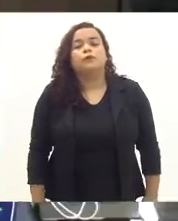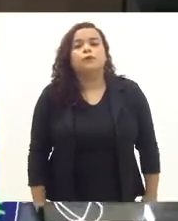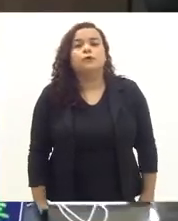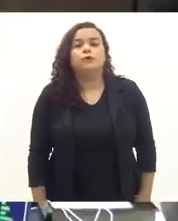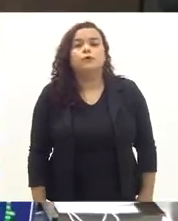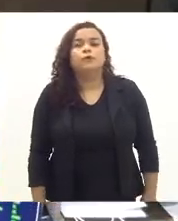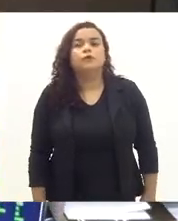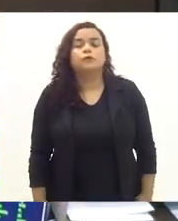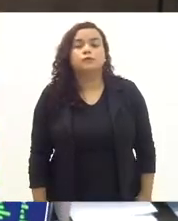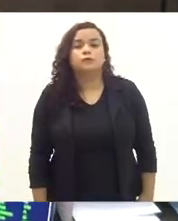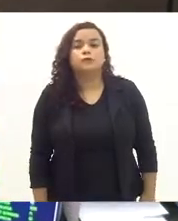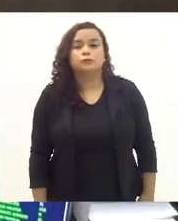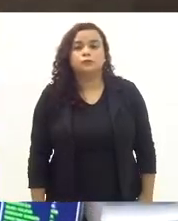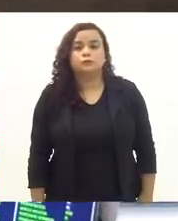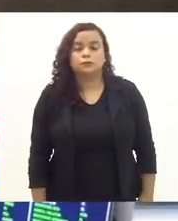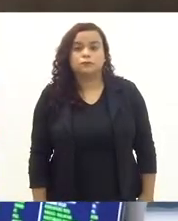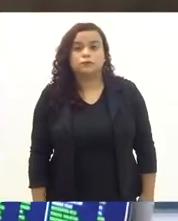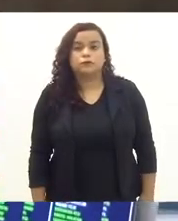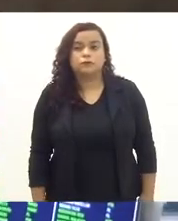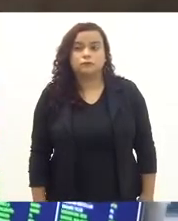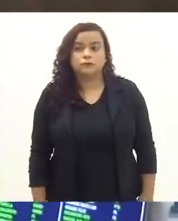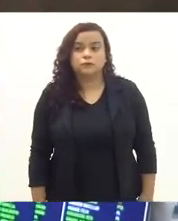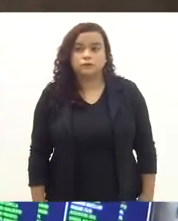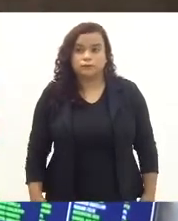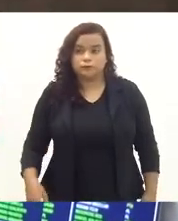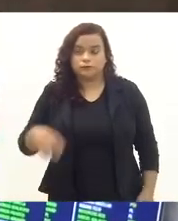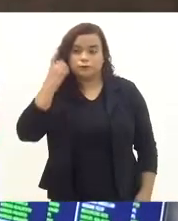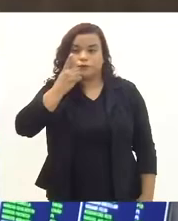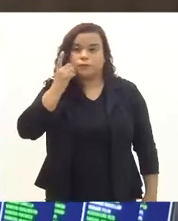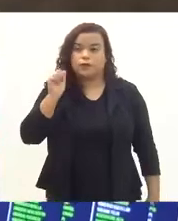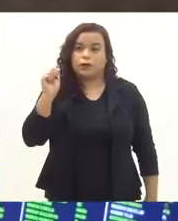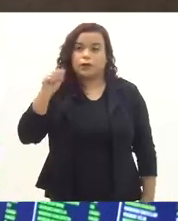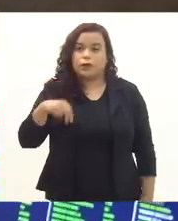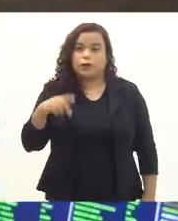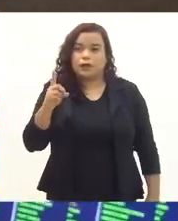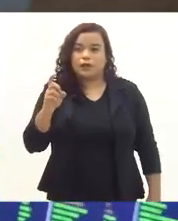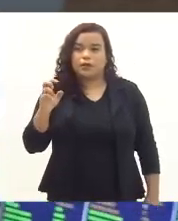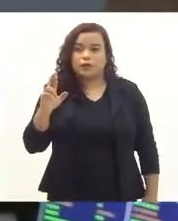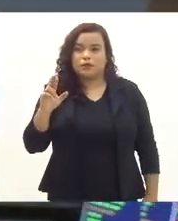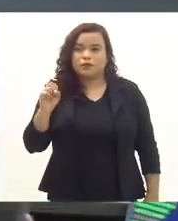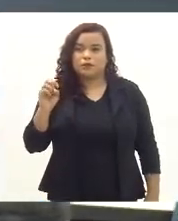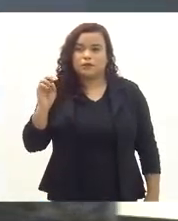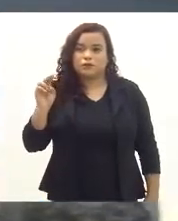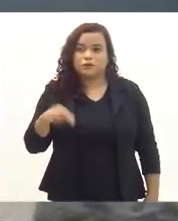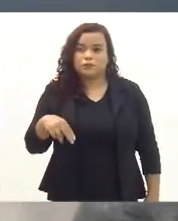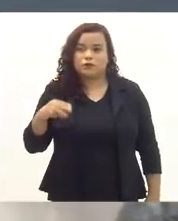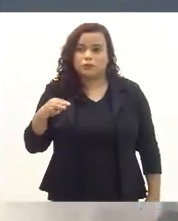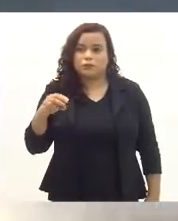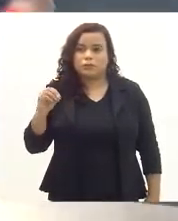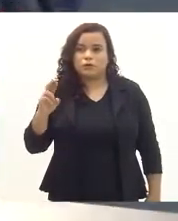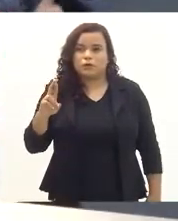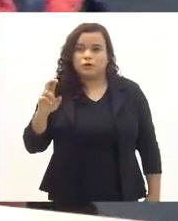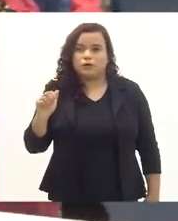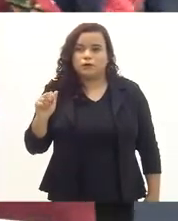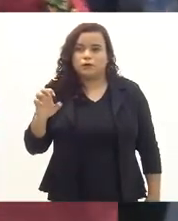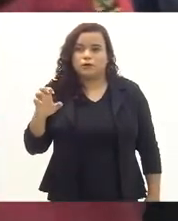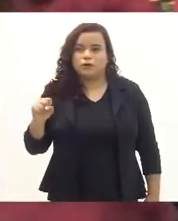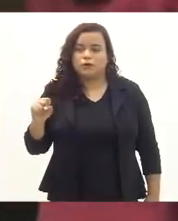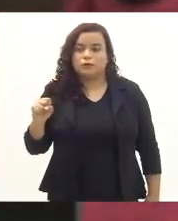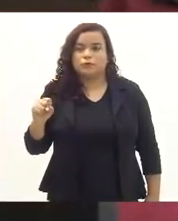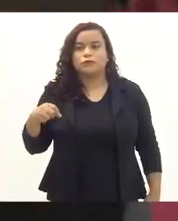e o o resultado do Anderson Moraes E aí o